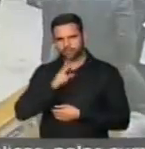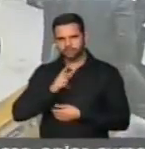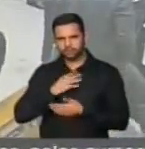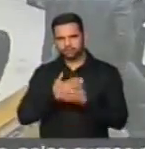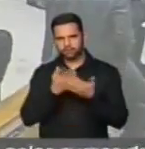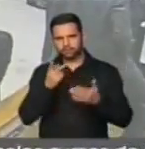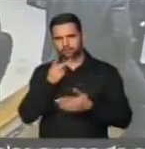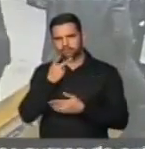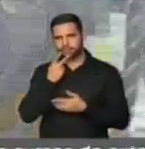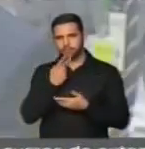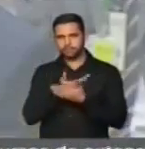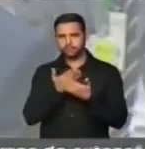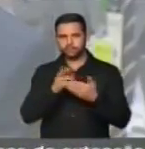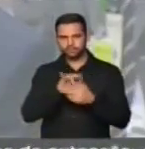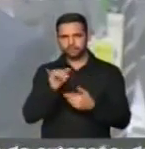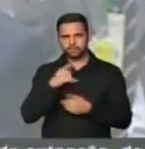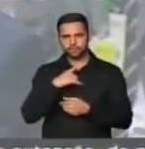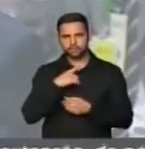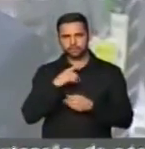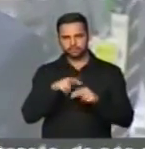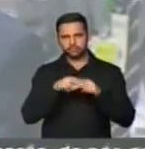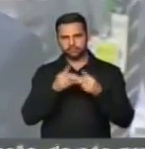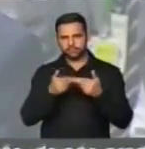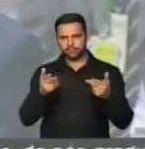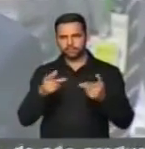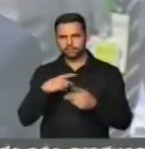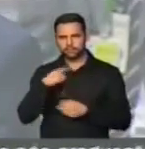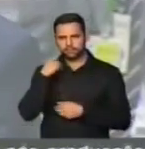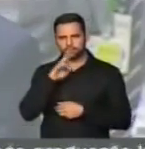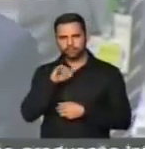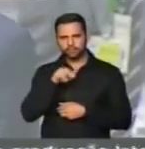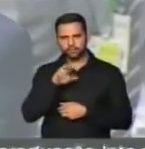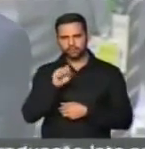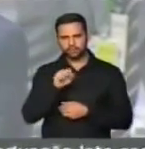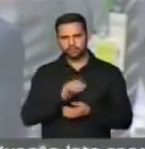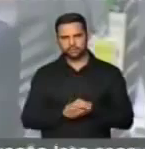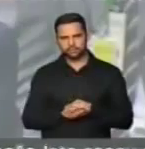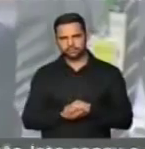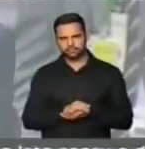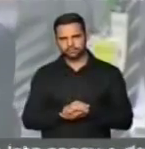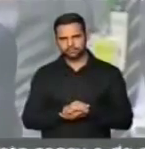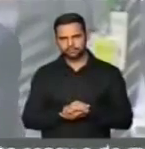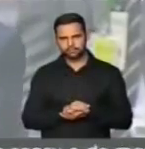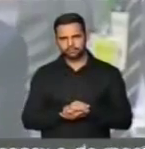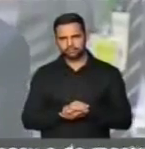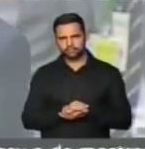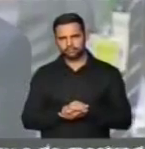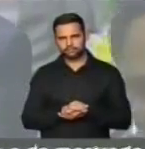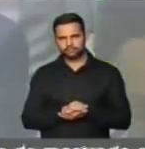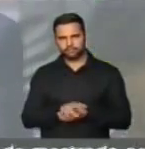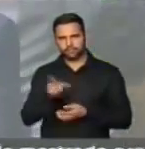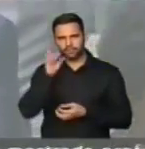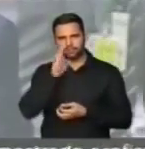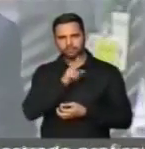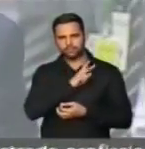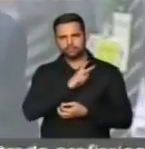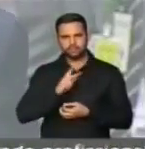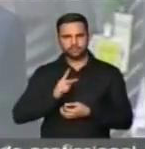citado várias vezes. Gostaria que me desse pelo menos. Pois não, deputado Rubens. Não, um pouco. Senhor